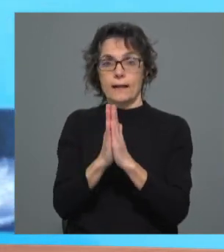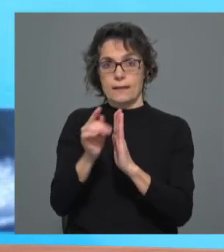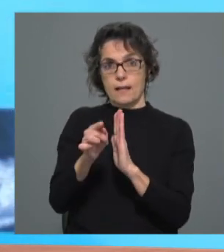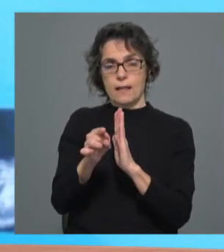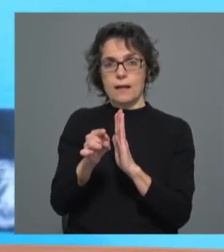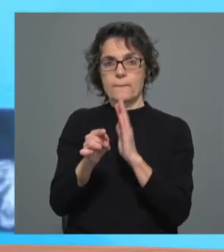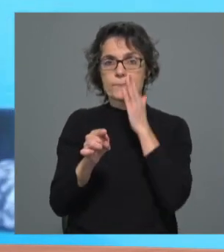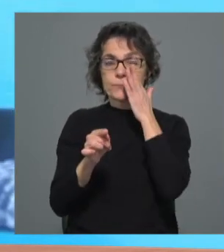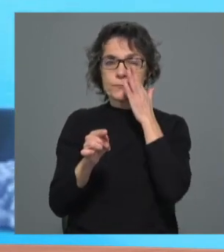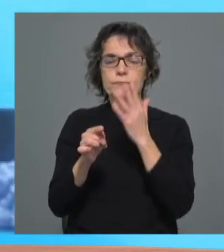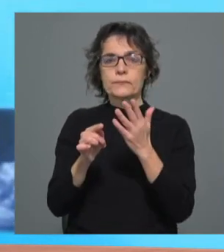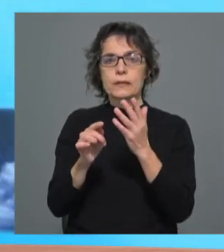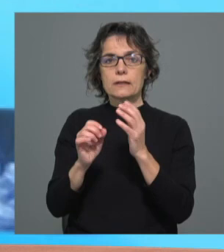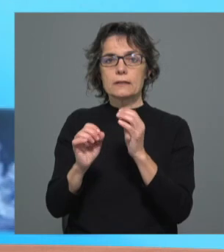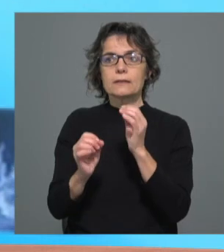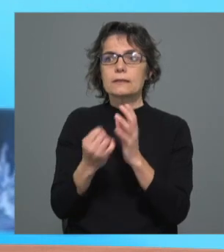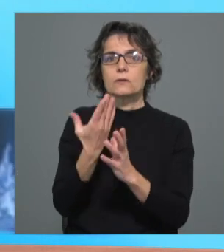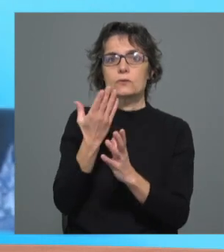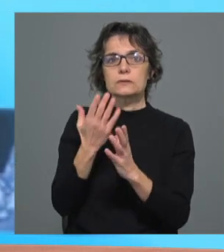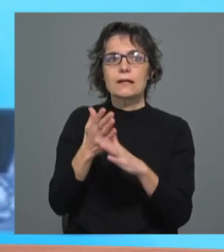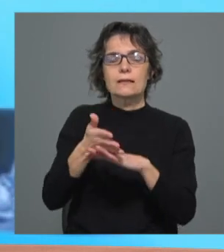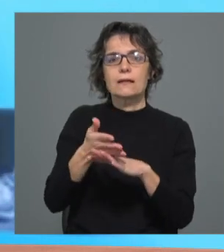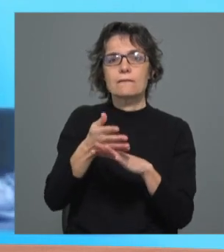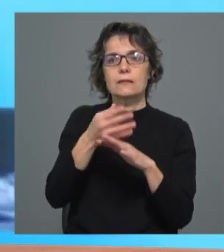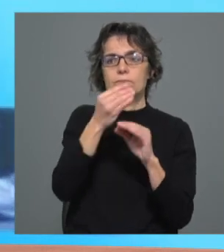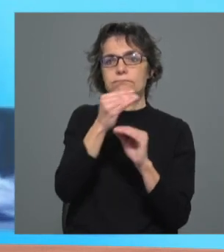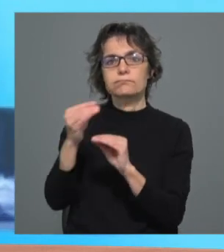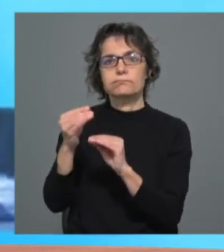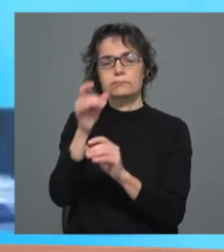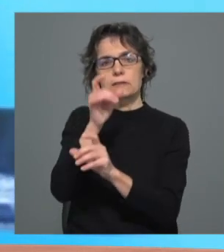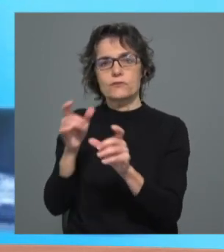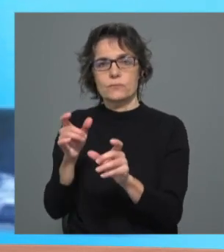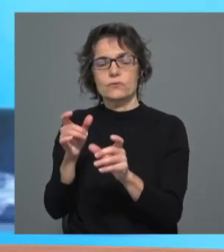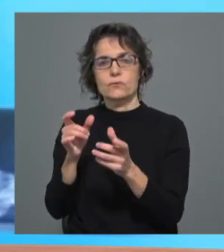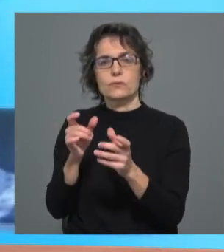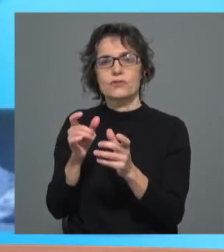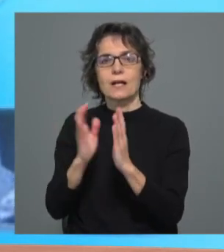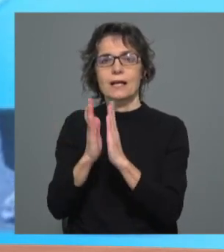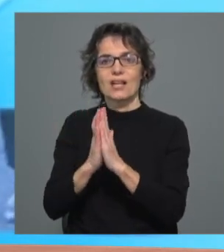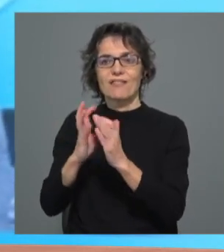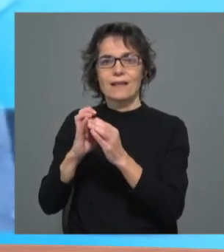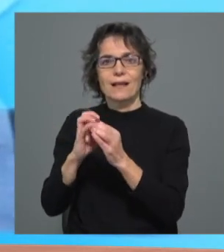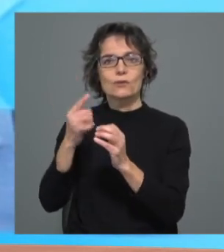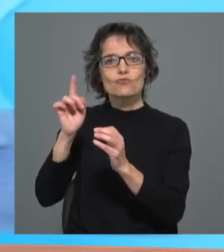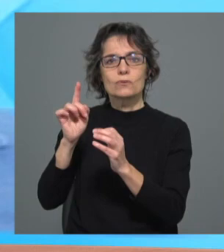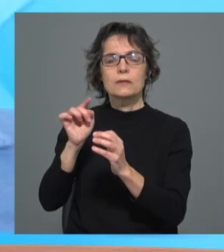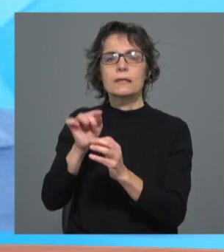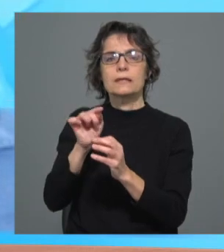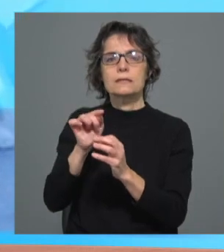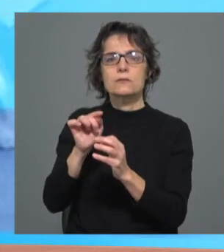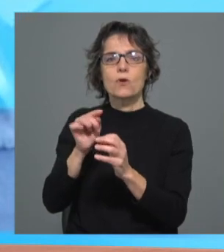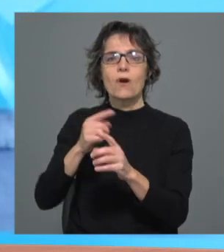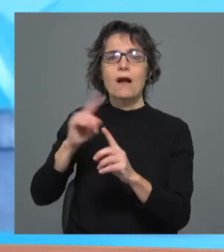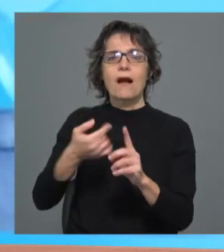nasceu com os leigos. Durante em 83, quando começou a luta liderada